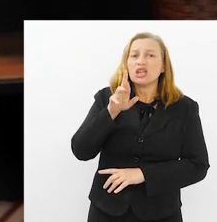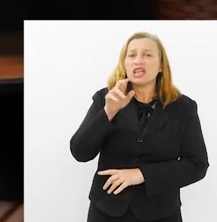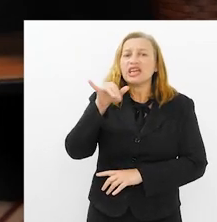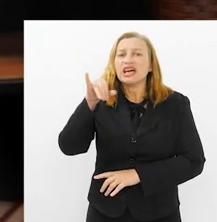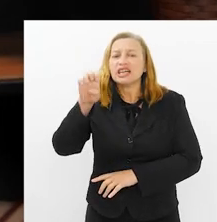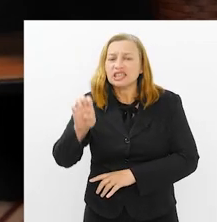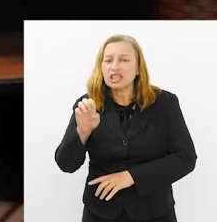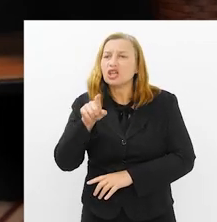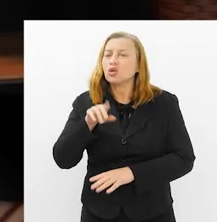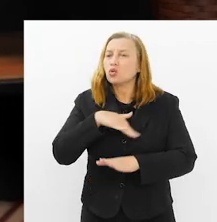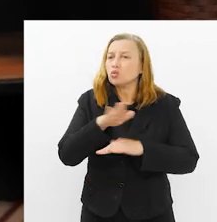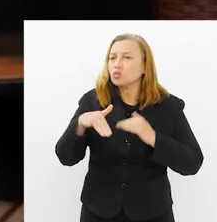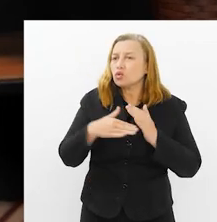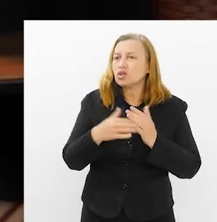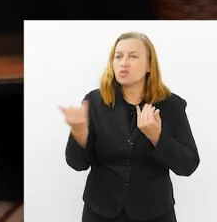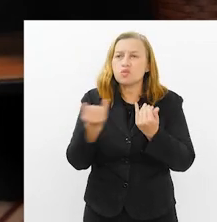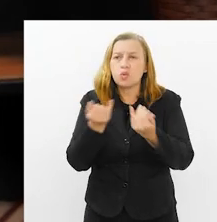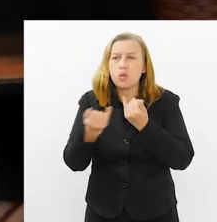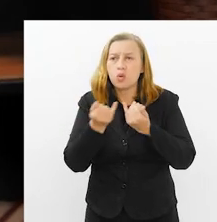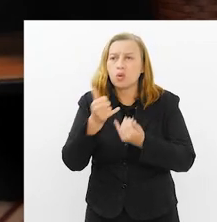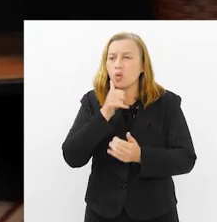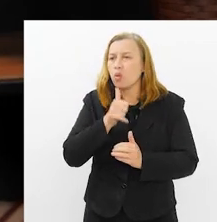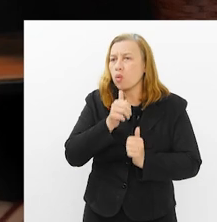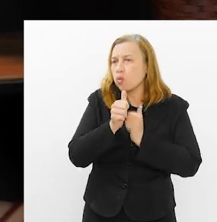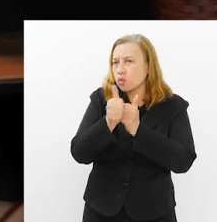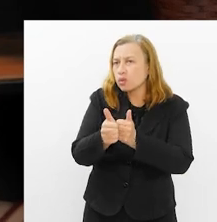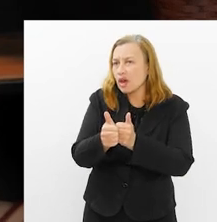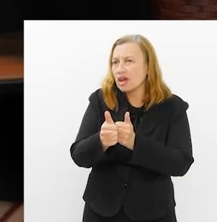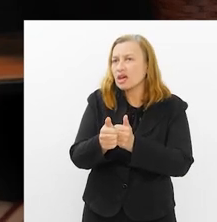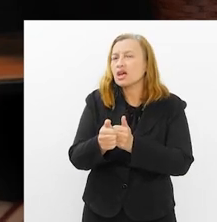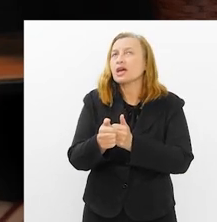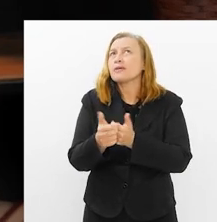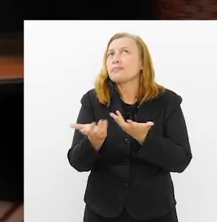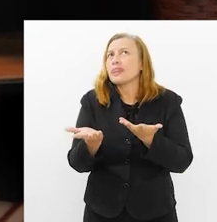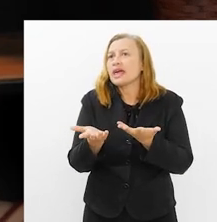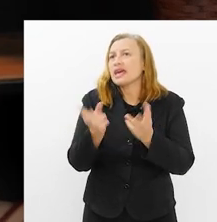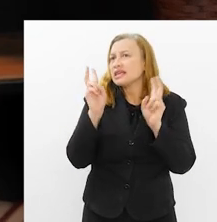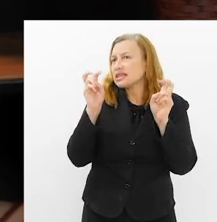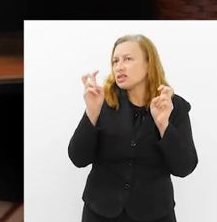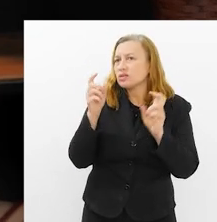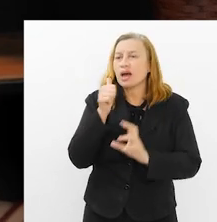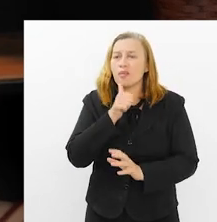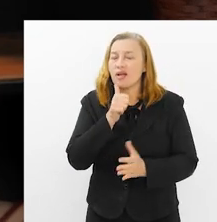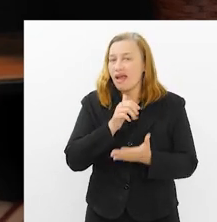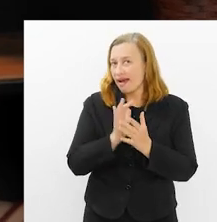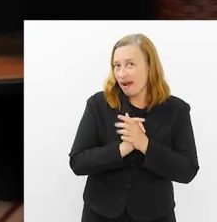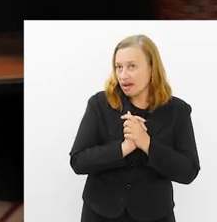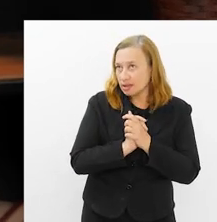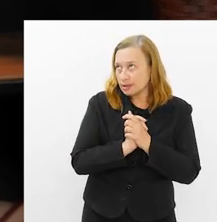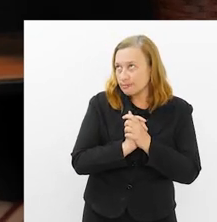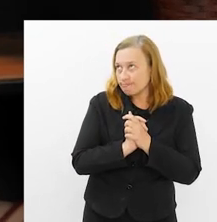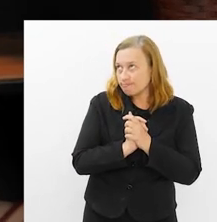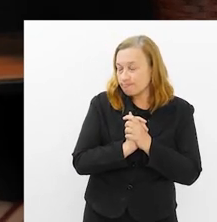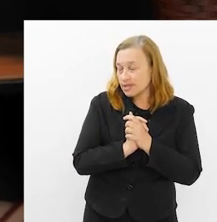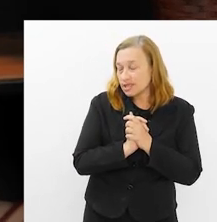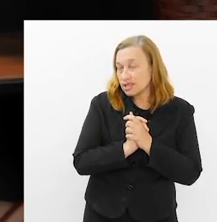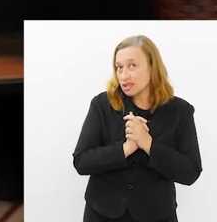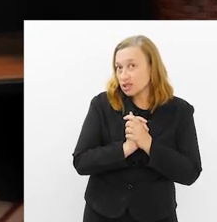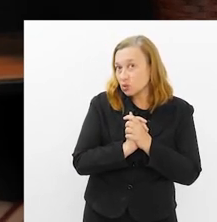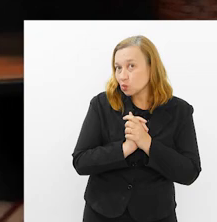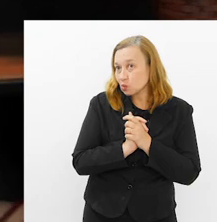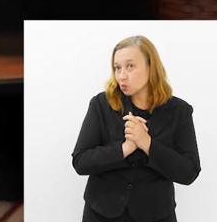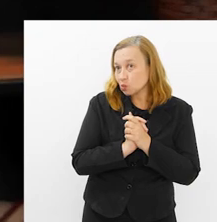material que você recebe, né, das pessoas que seguem, ainda também tem essa questão, por exemplo, a mulher casa,